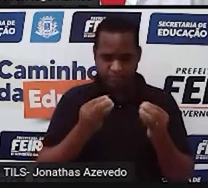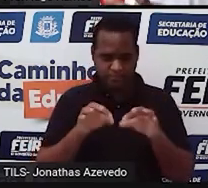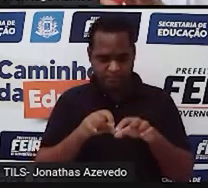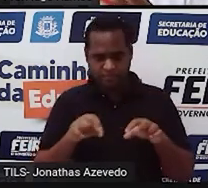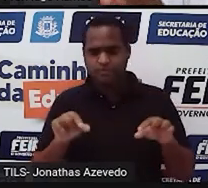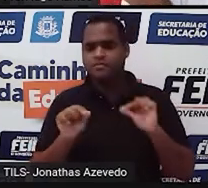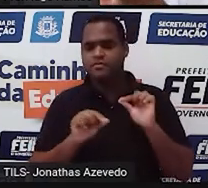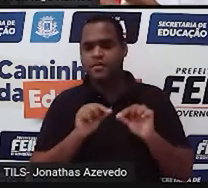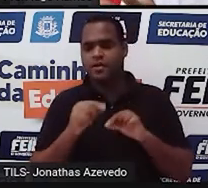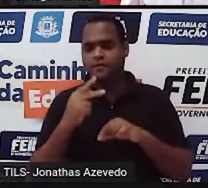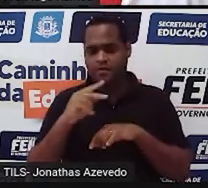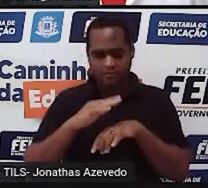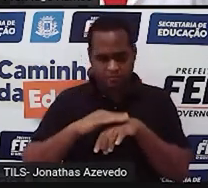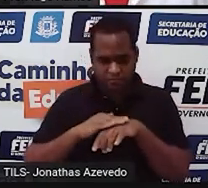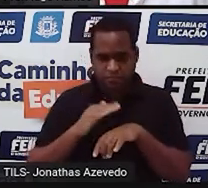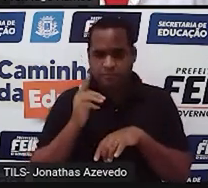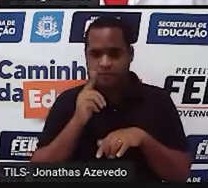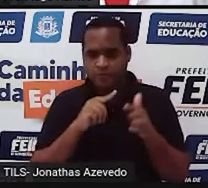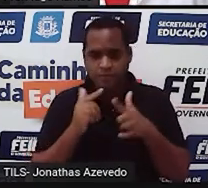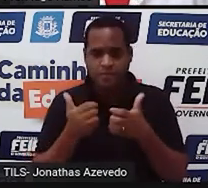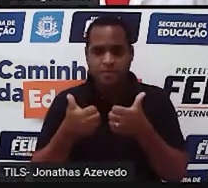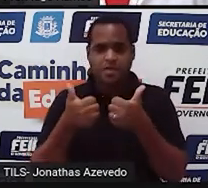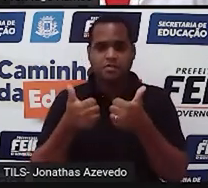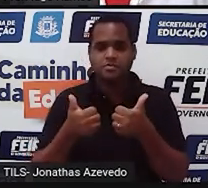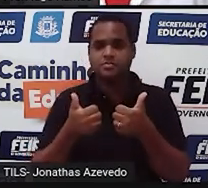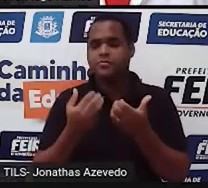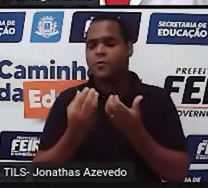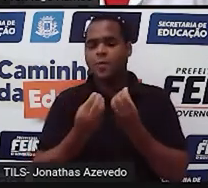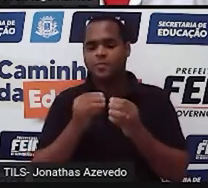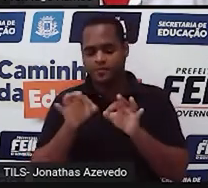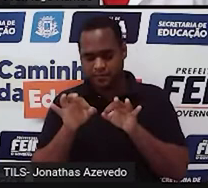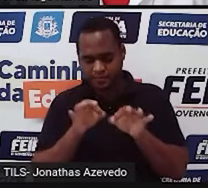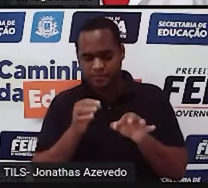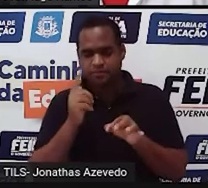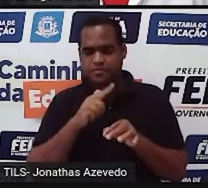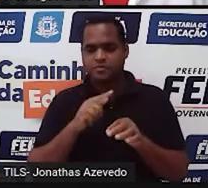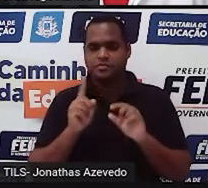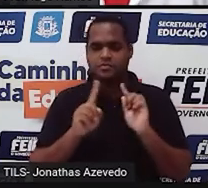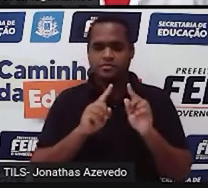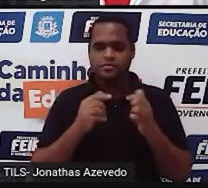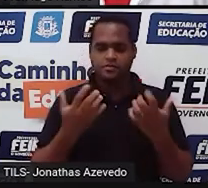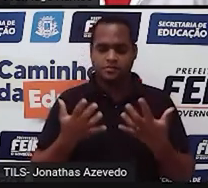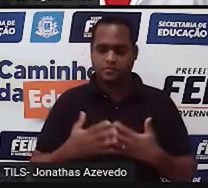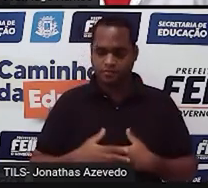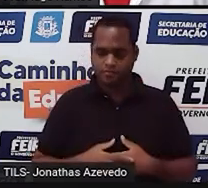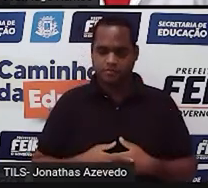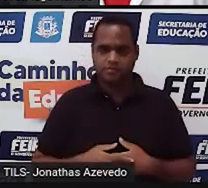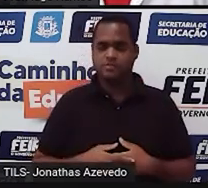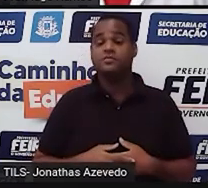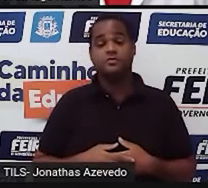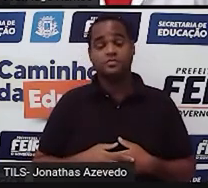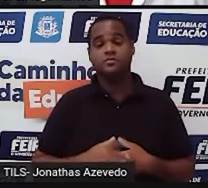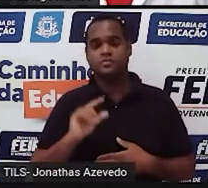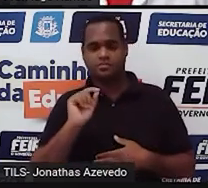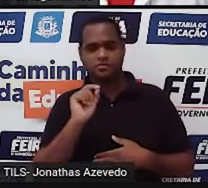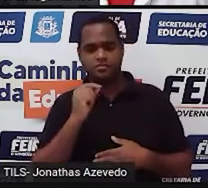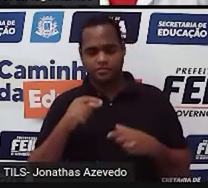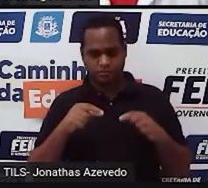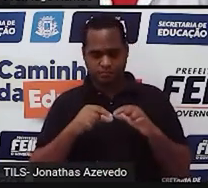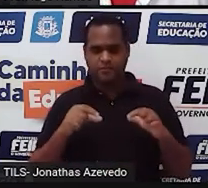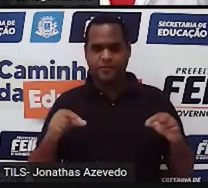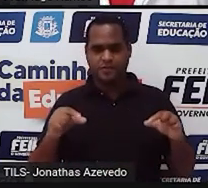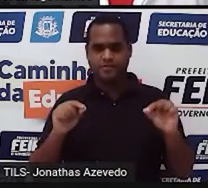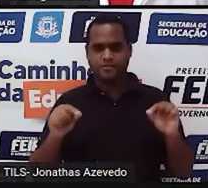o que foi que você construiu Aí caso você tenha feito caso você tem acompanhado que a gente fez foi isso aqui ó pegou uma